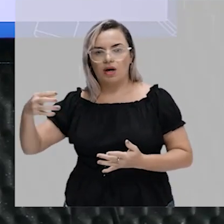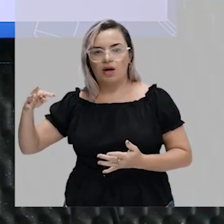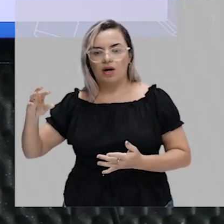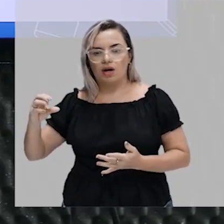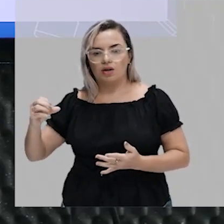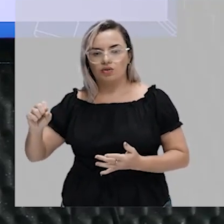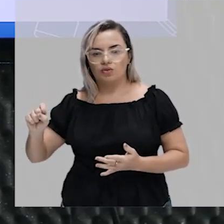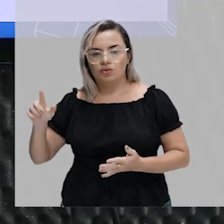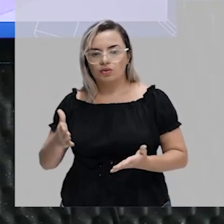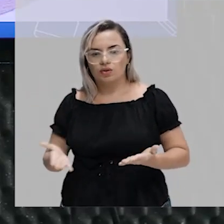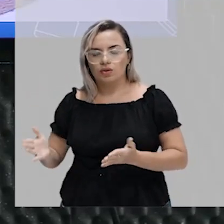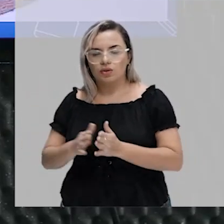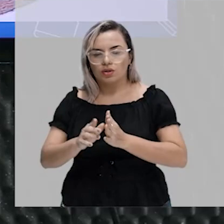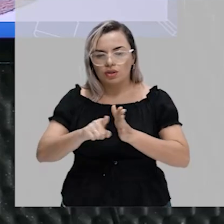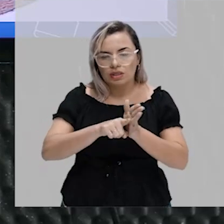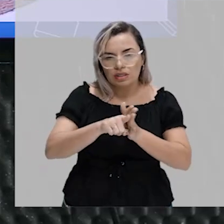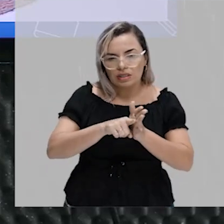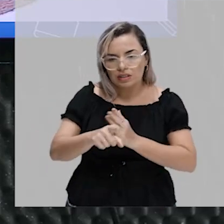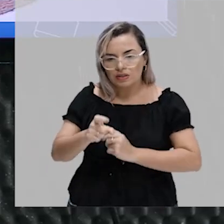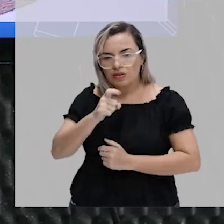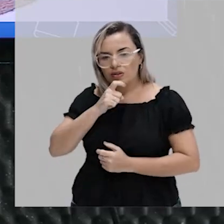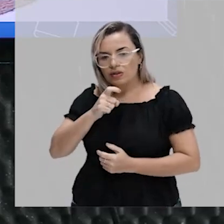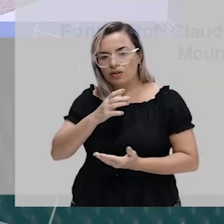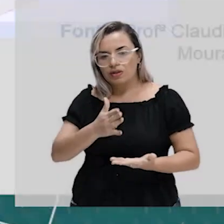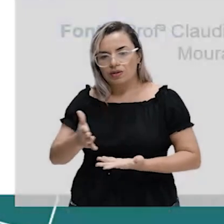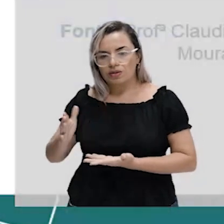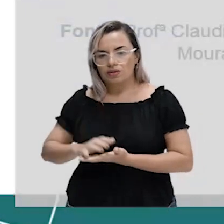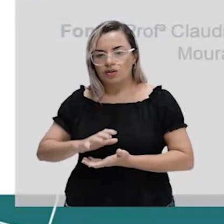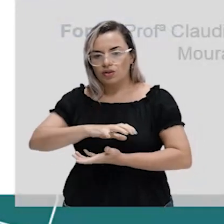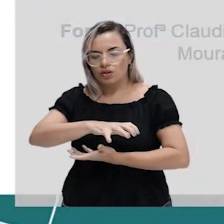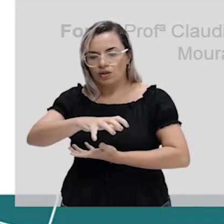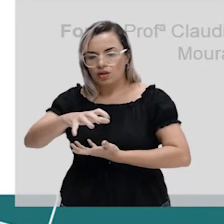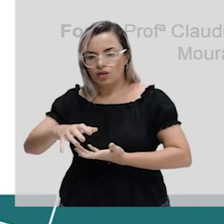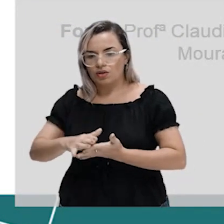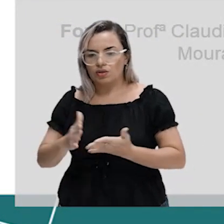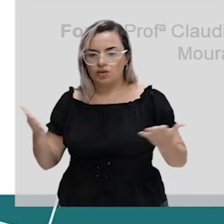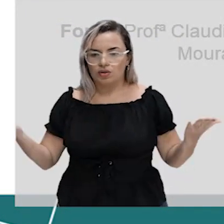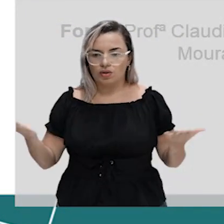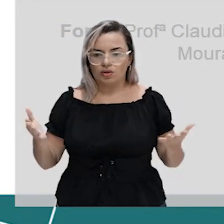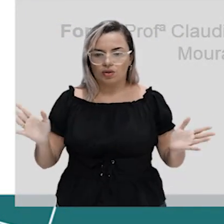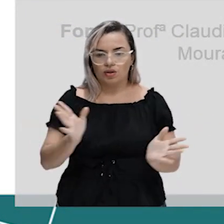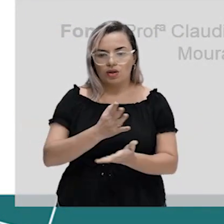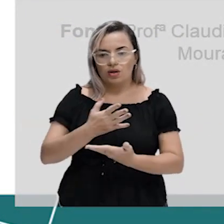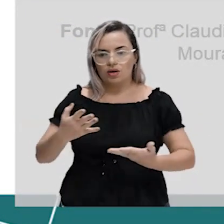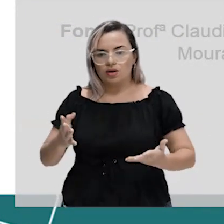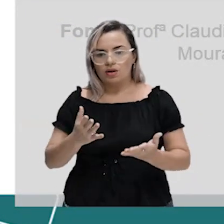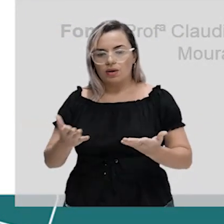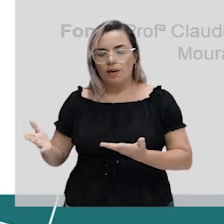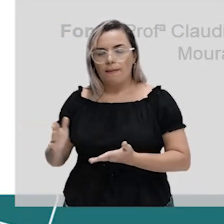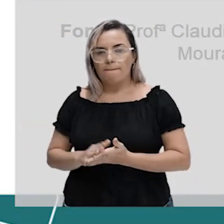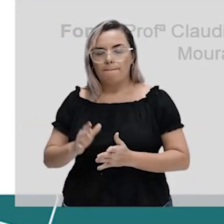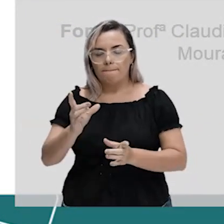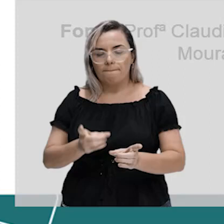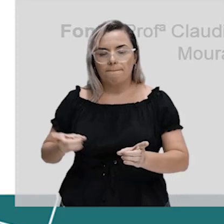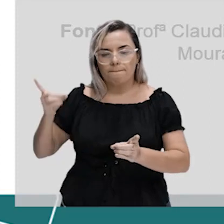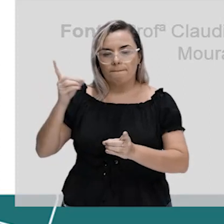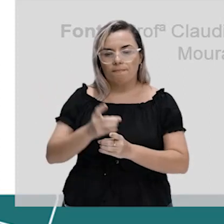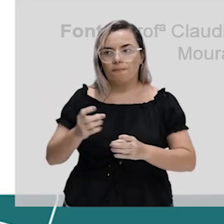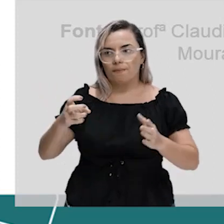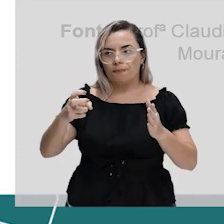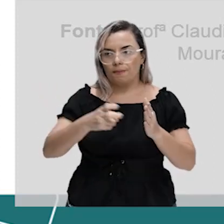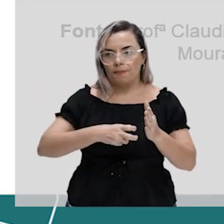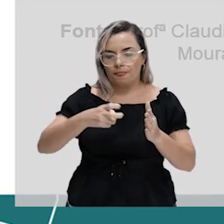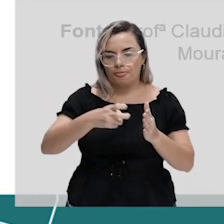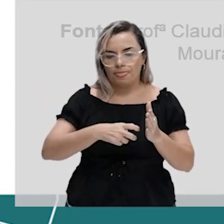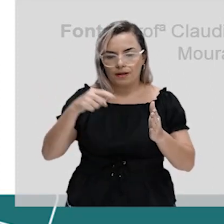esses indícios glaciares? Prestem bastante atenção. São encontrados fósseis nessa